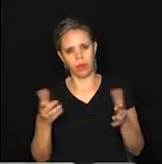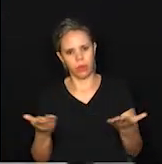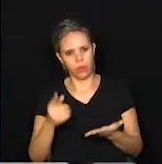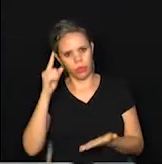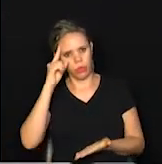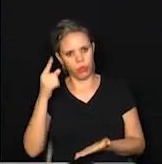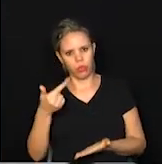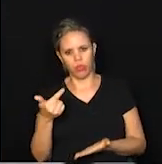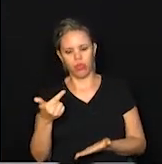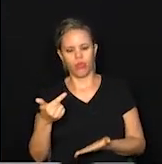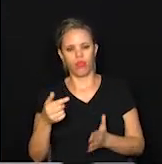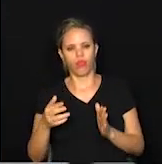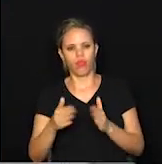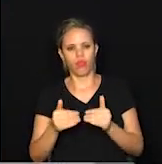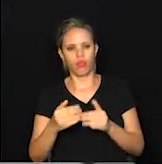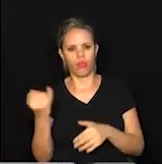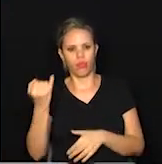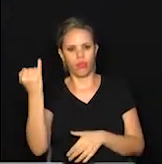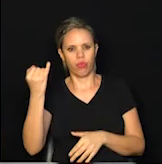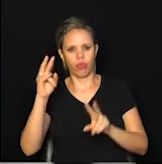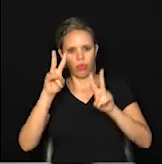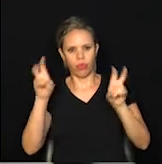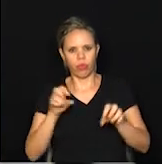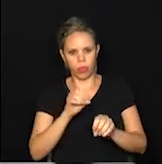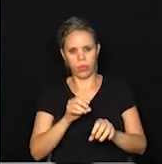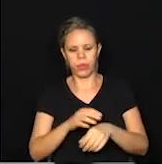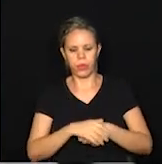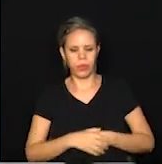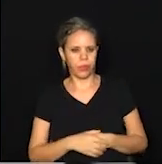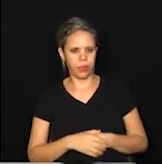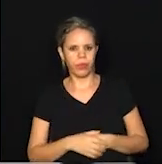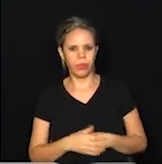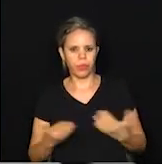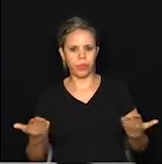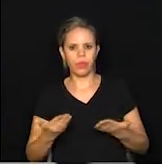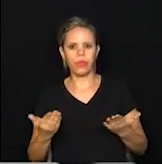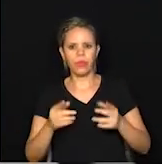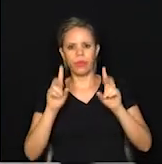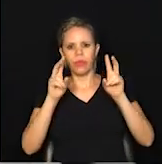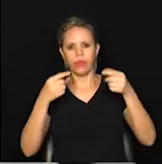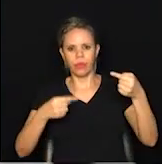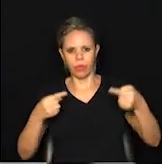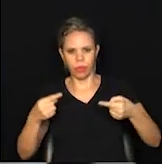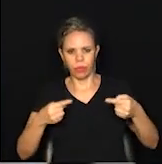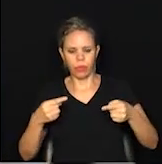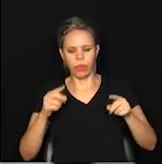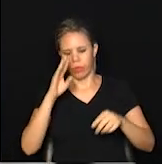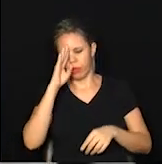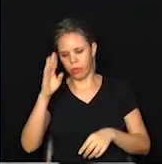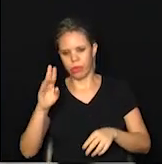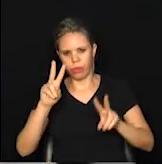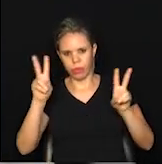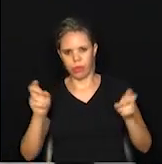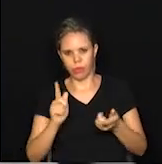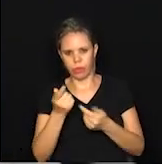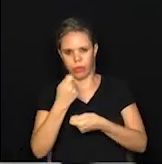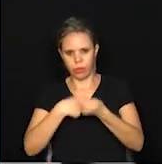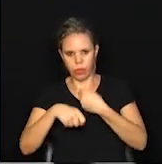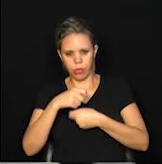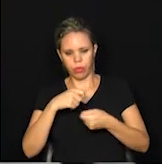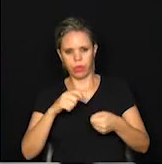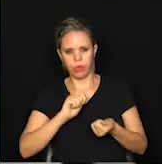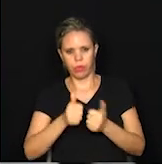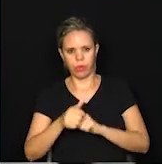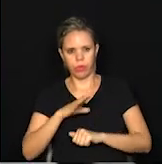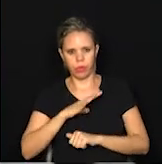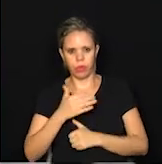então, 2 encaminhamentos importantes relacionados à educação e agora esse debate fundamental sobre a gestão do esporte na nossa